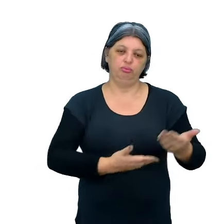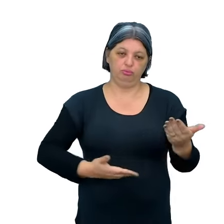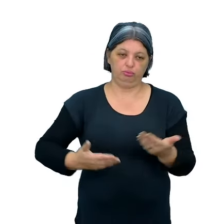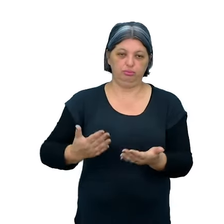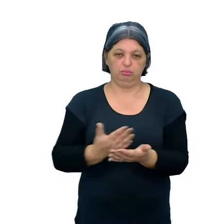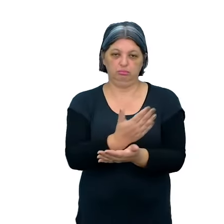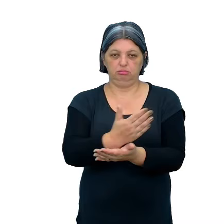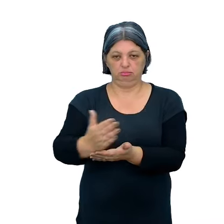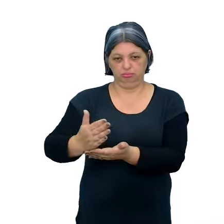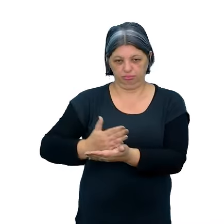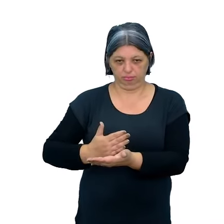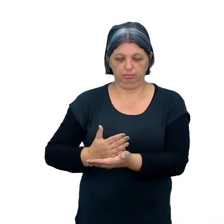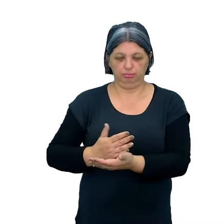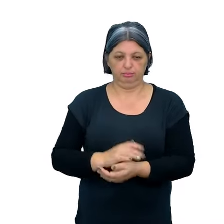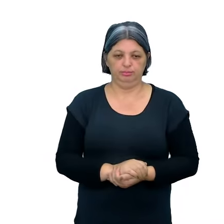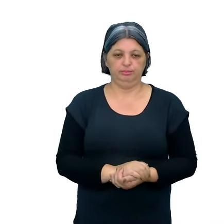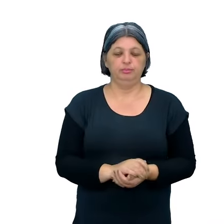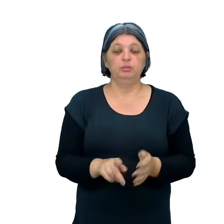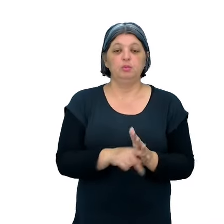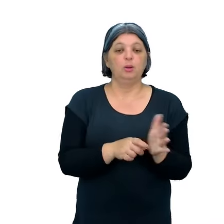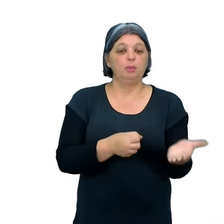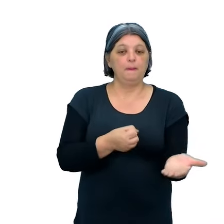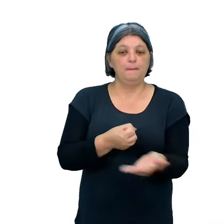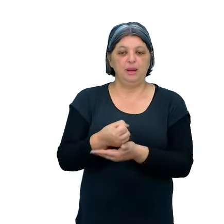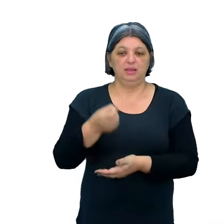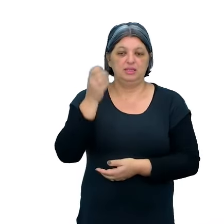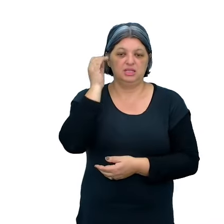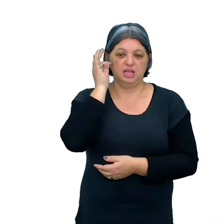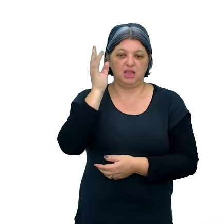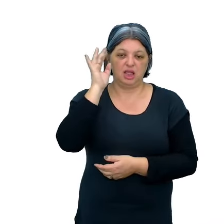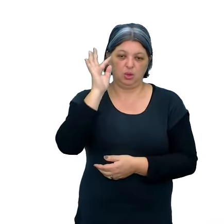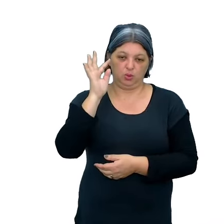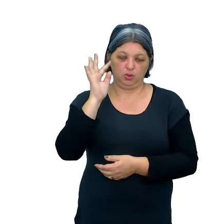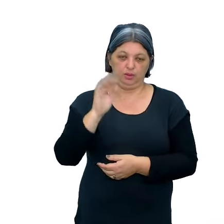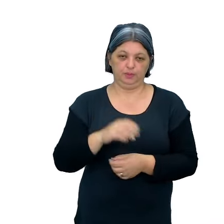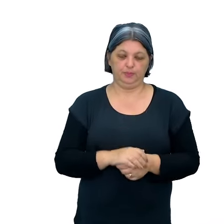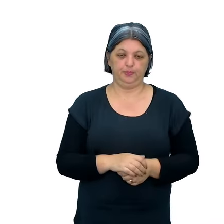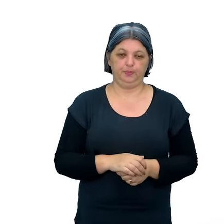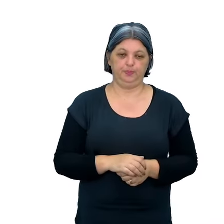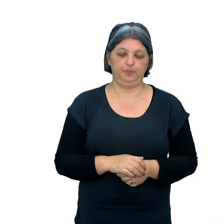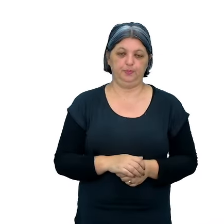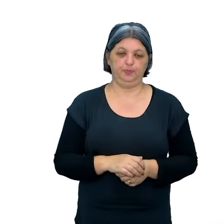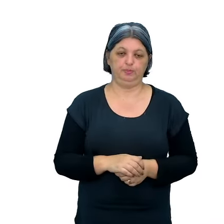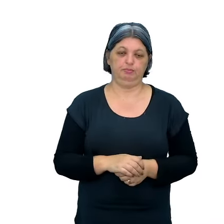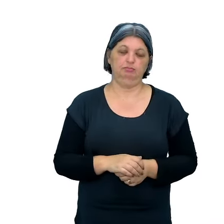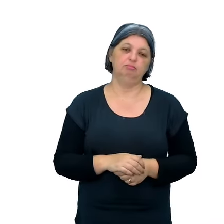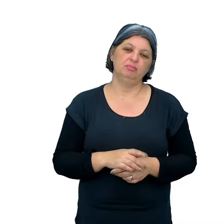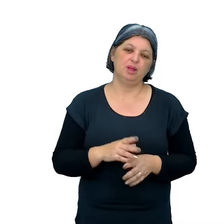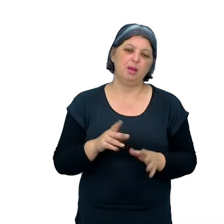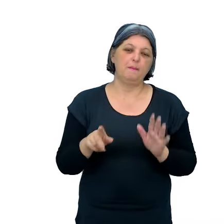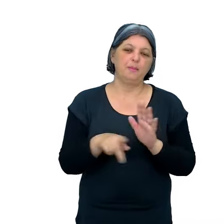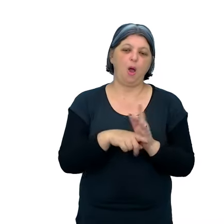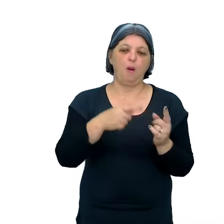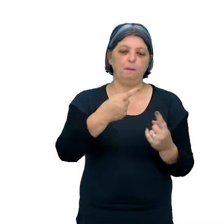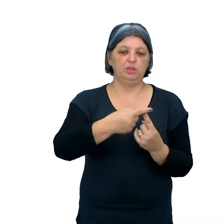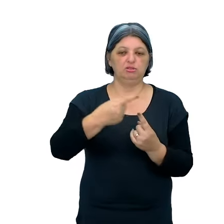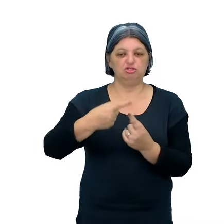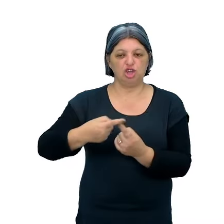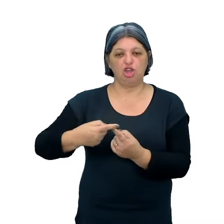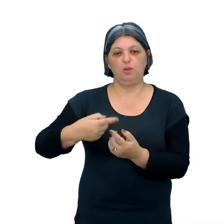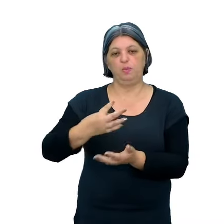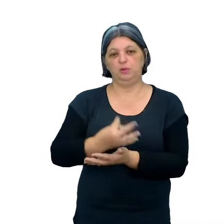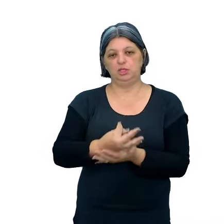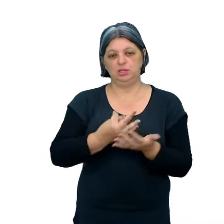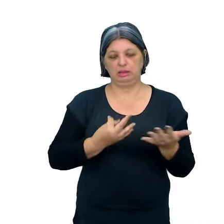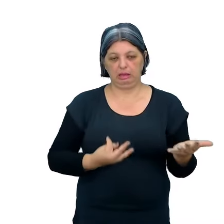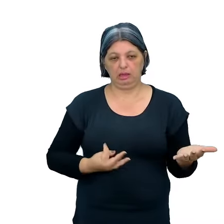de uma base teórica, né, em basicamente alguns tipos, né, tipos de textos que eram